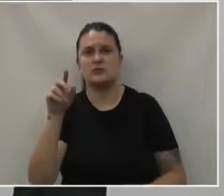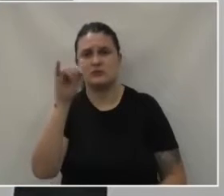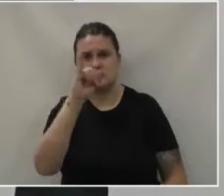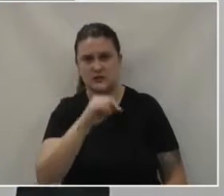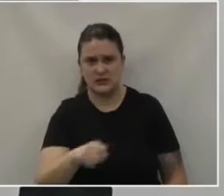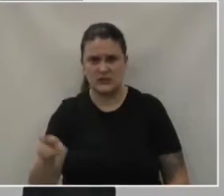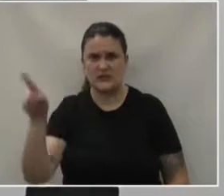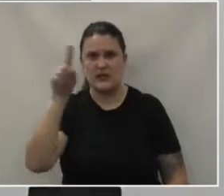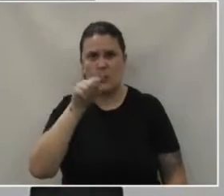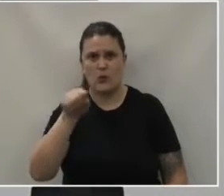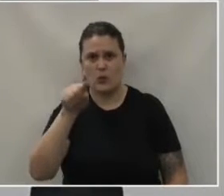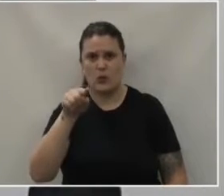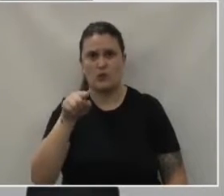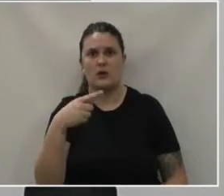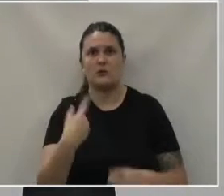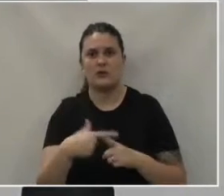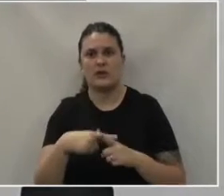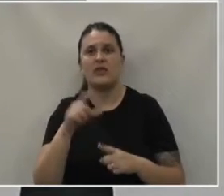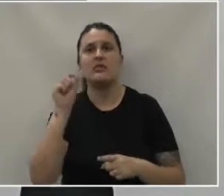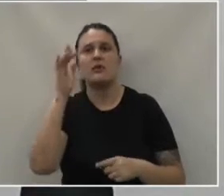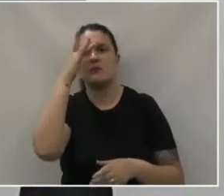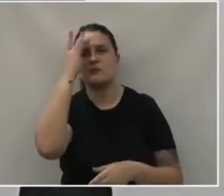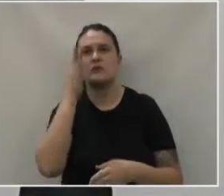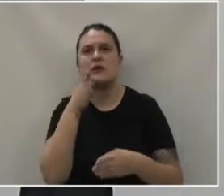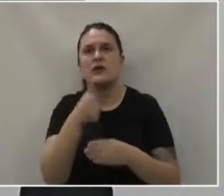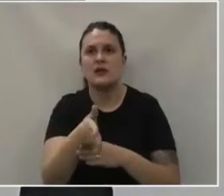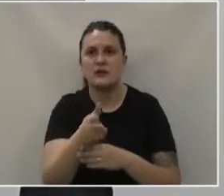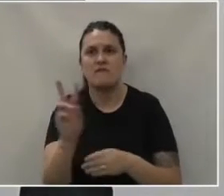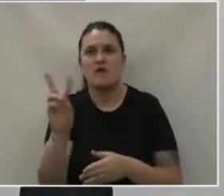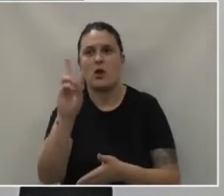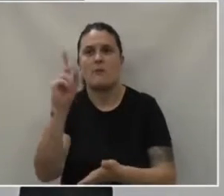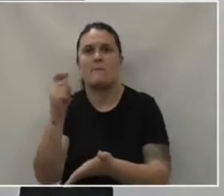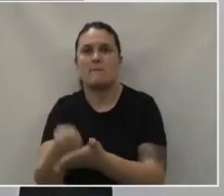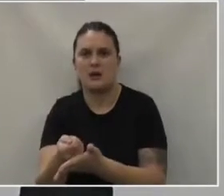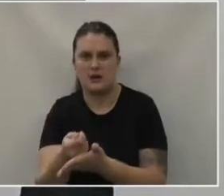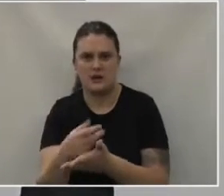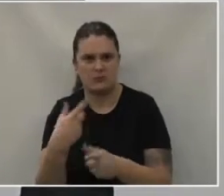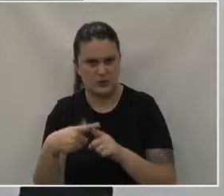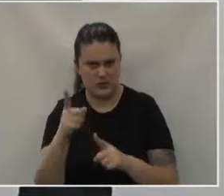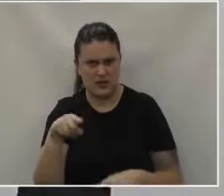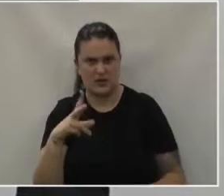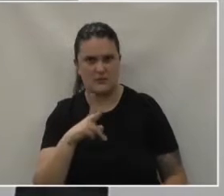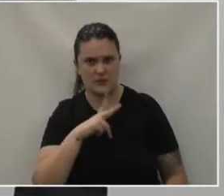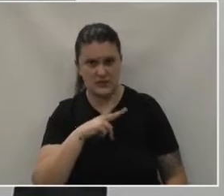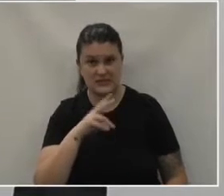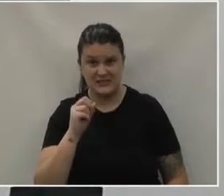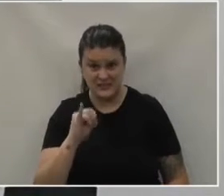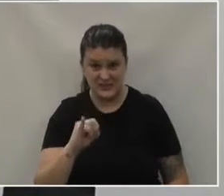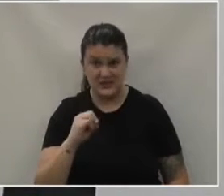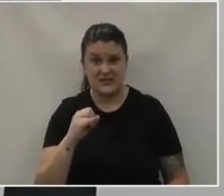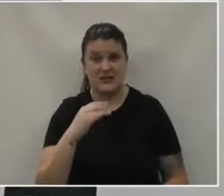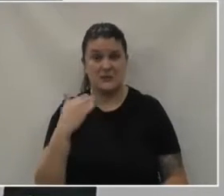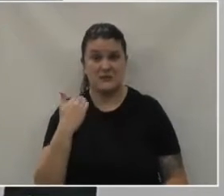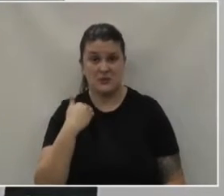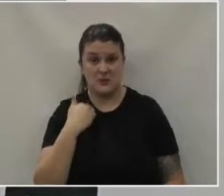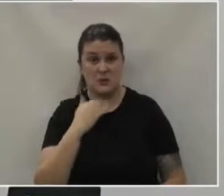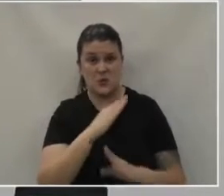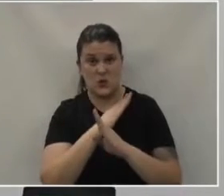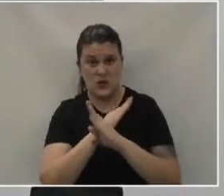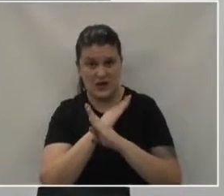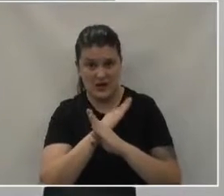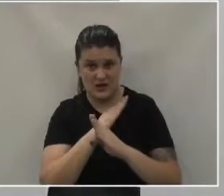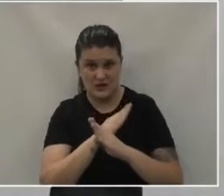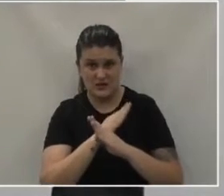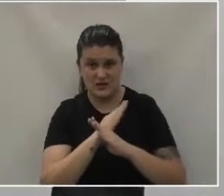uma roleta lá para cobrar uma entrada de quem entra. E se nós privatizarmos hoje a Caixa Econômica, que cuida muito